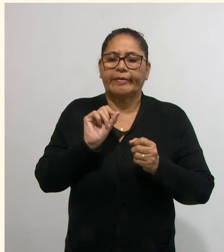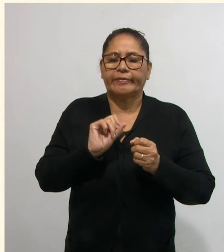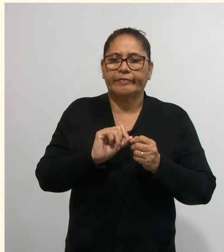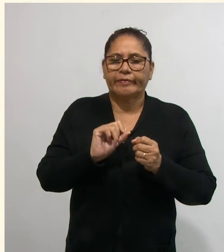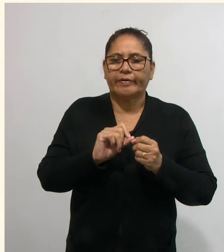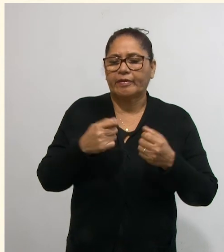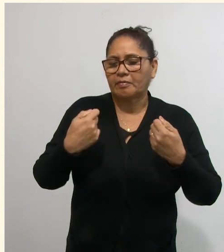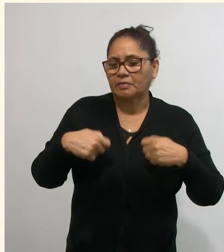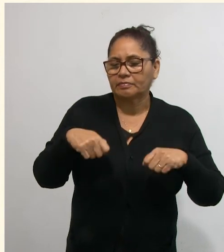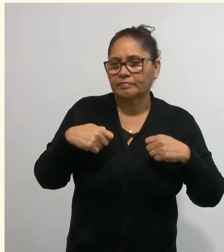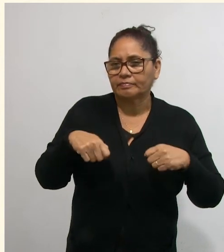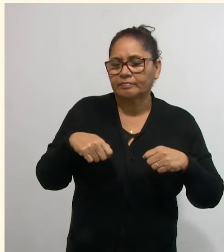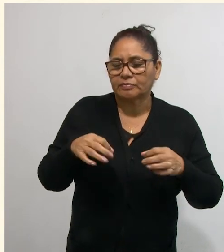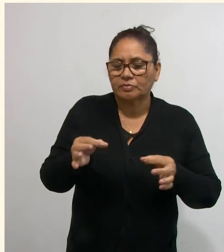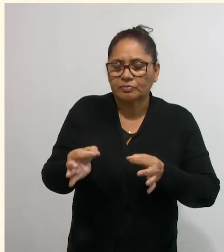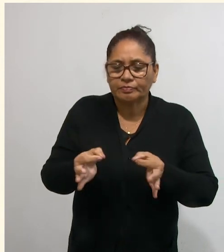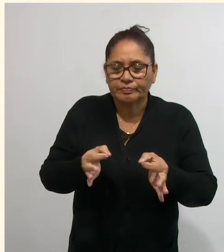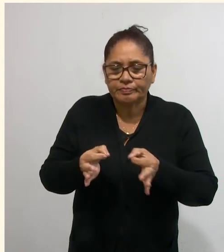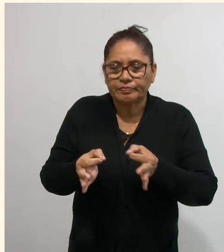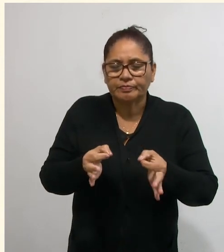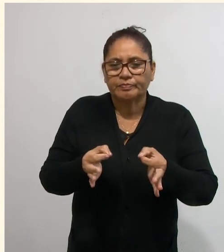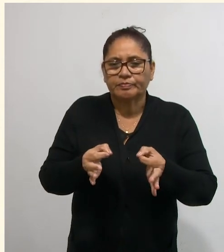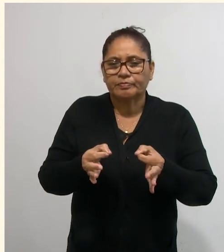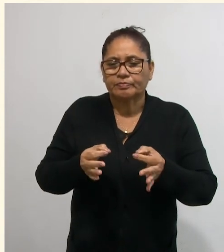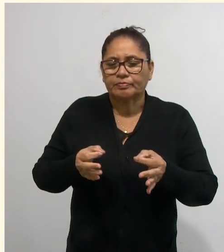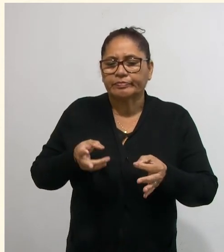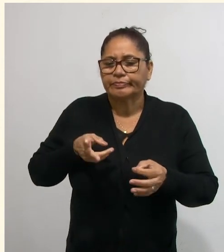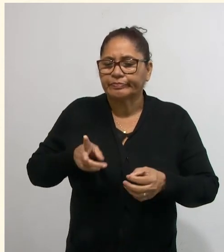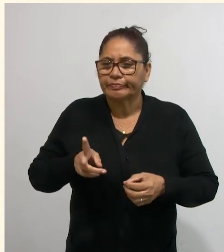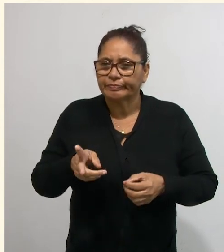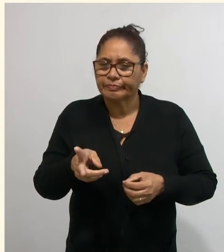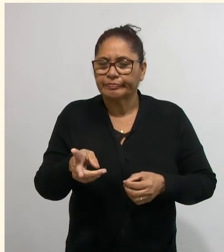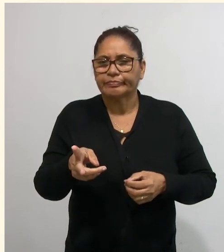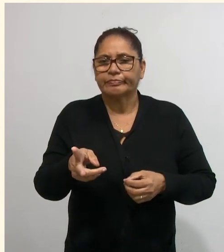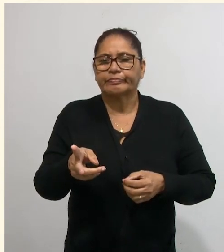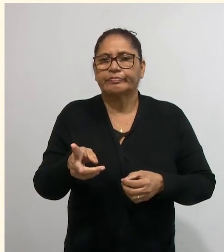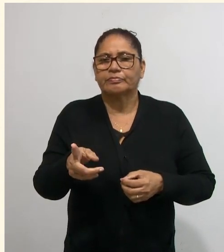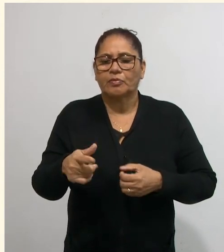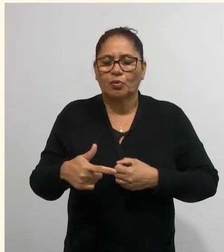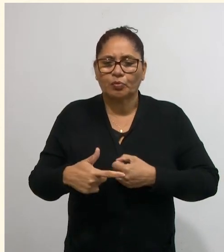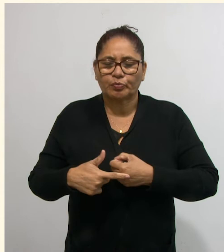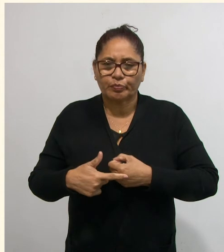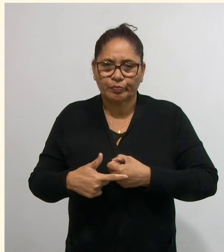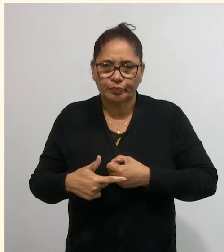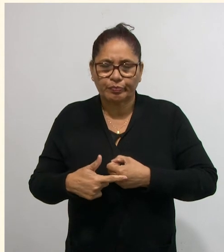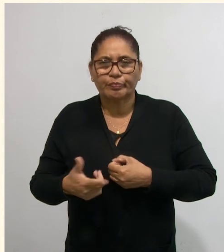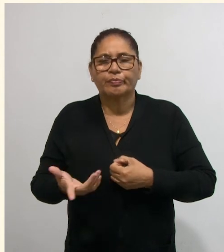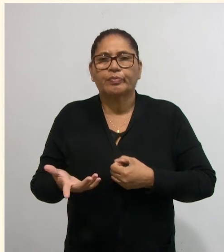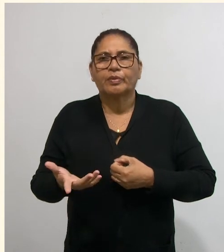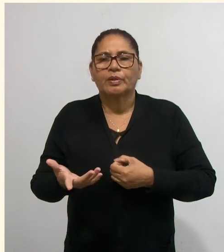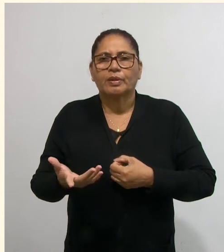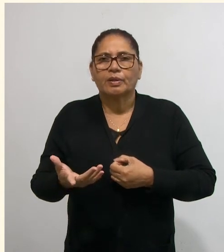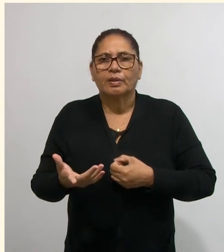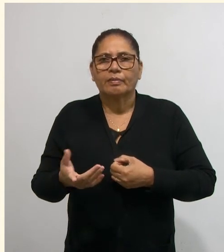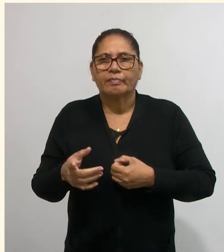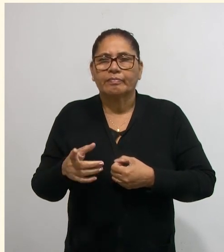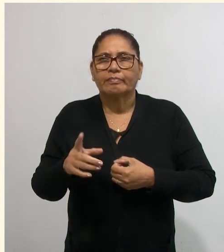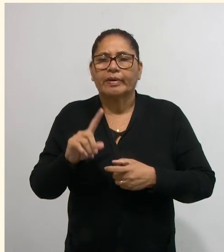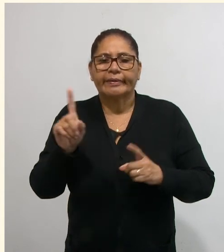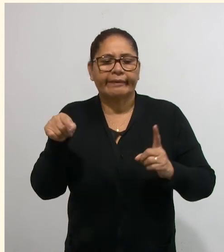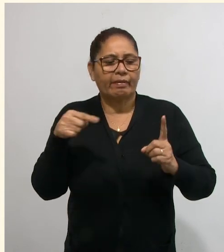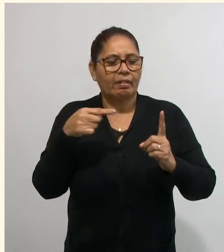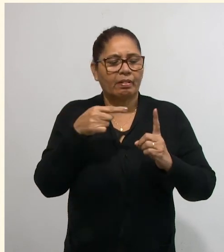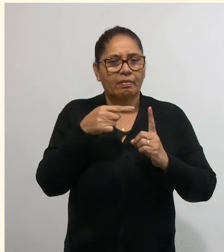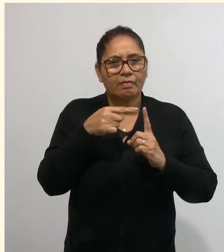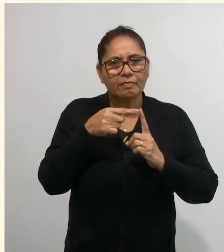concretizam. É necessária a atuação, a organização de uma sequência de ações para atingir